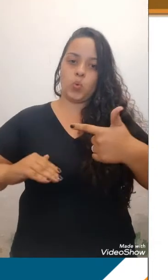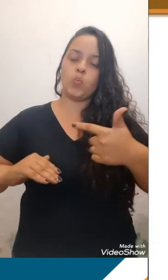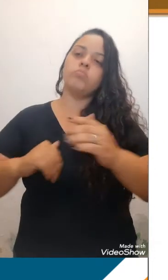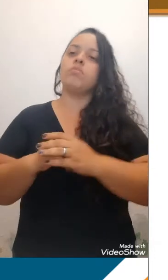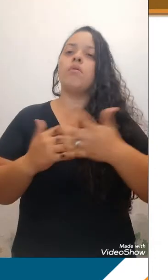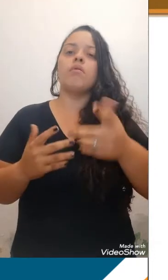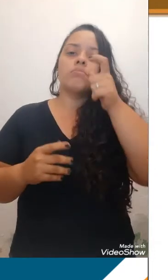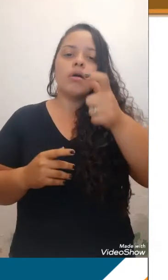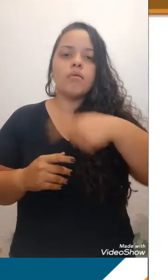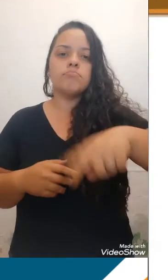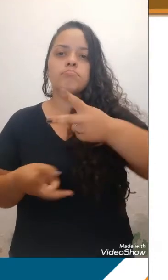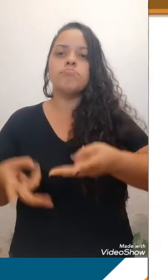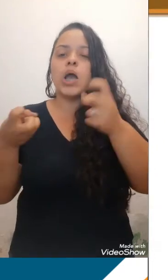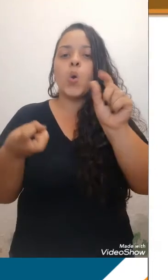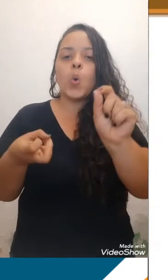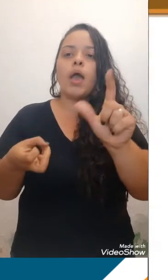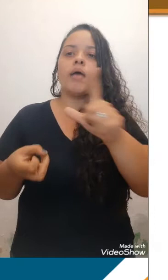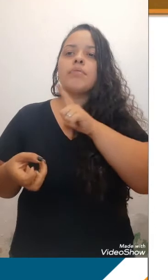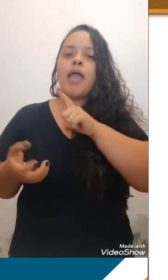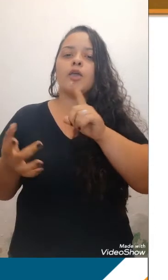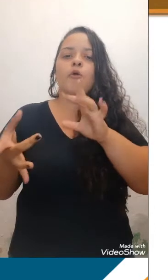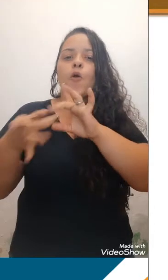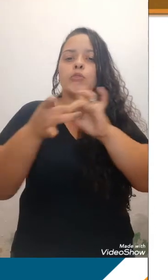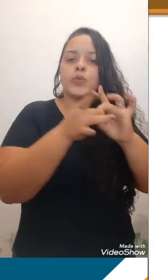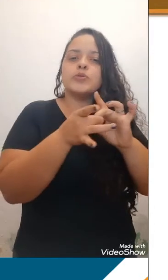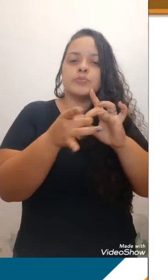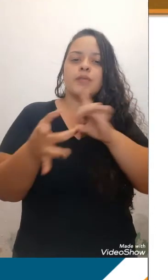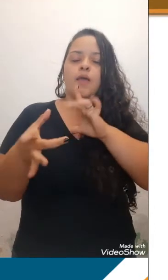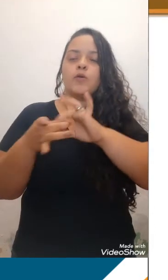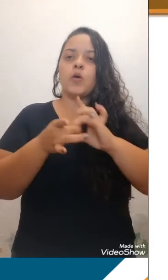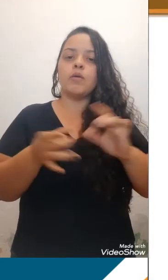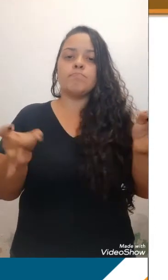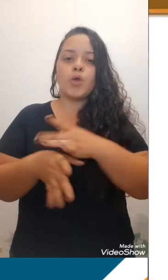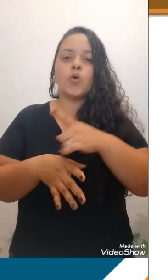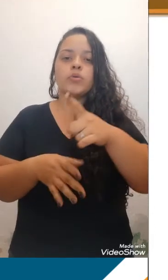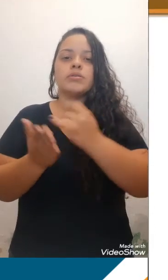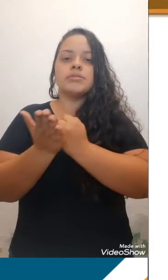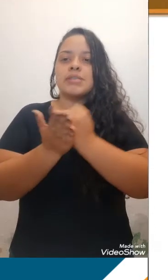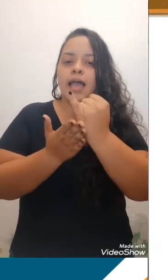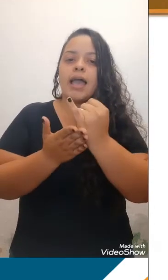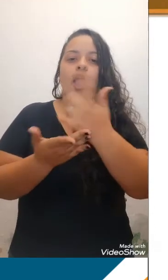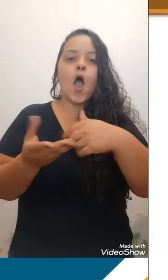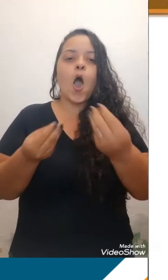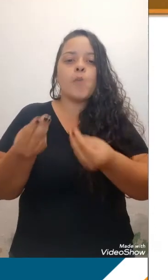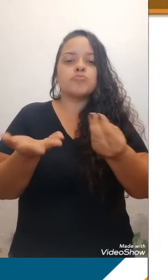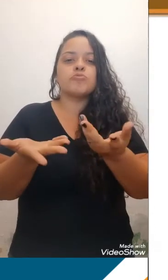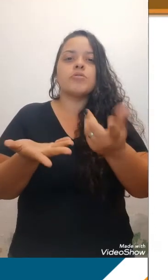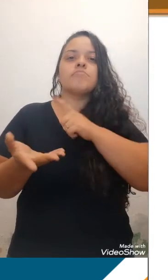segundo. O que é interessante a gente perceber são os conectivos usados, Iniciando o primeiro